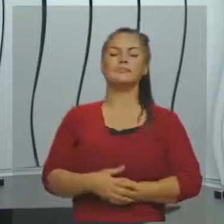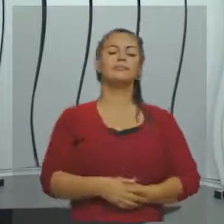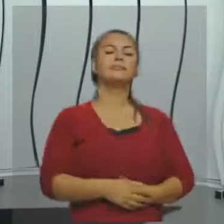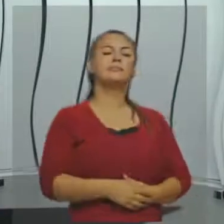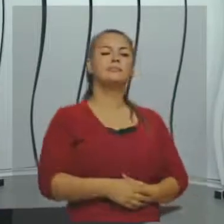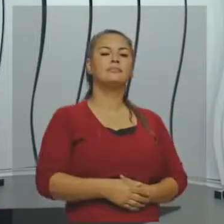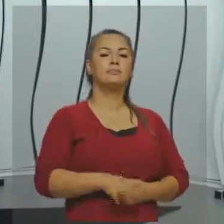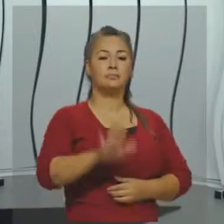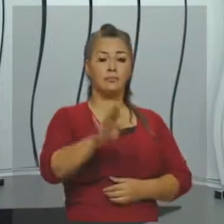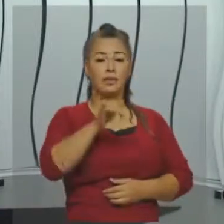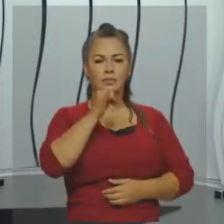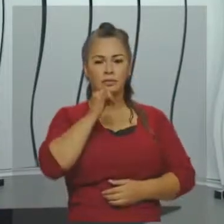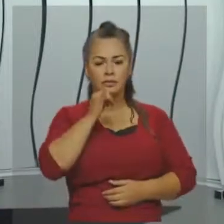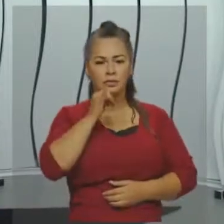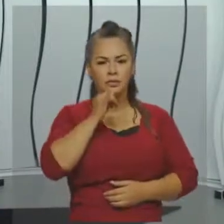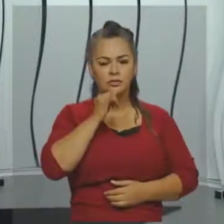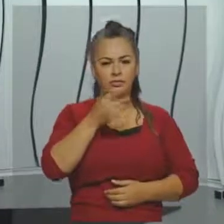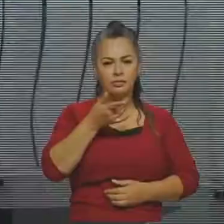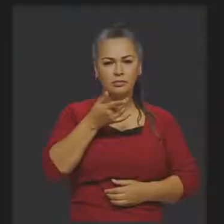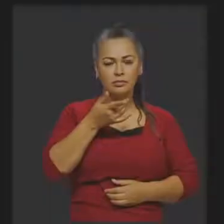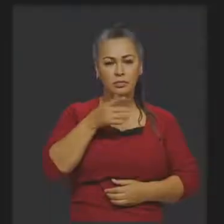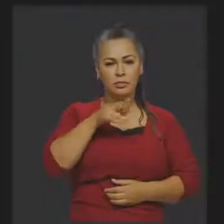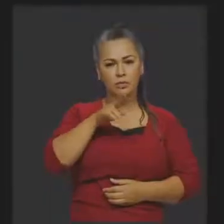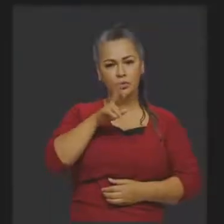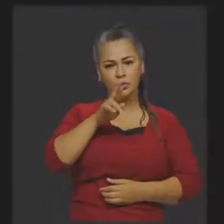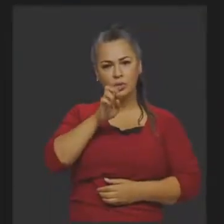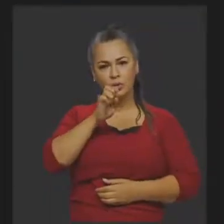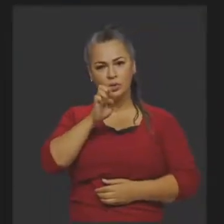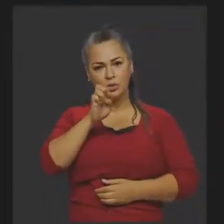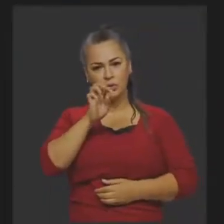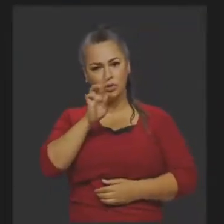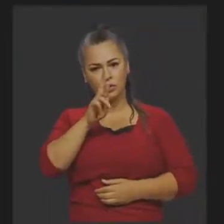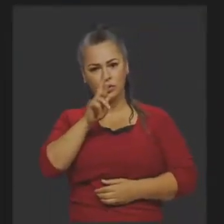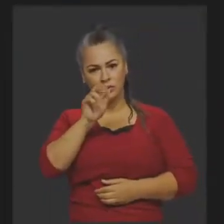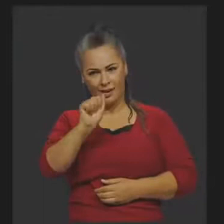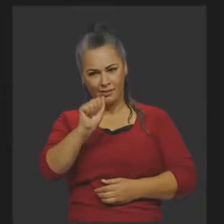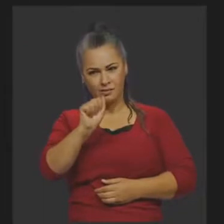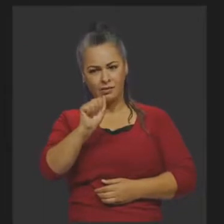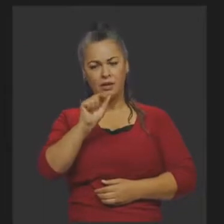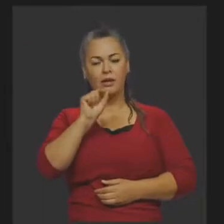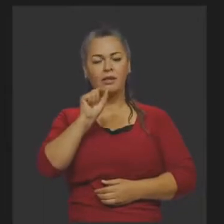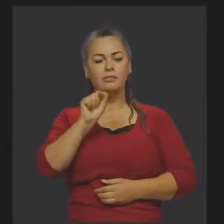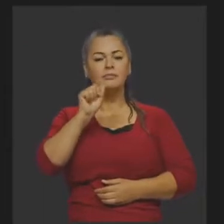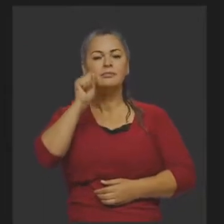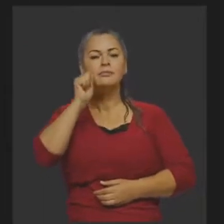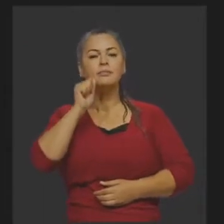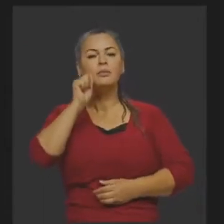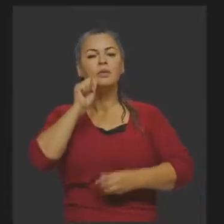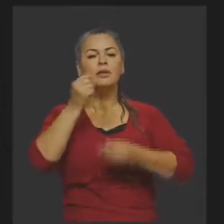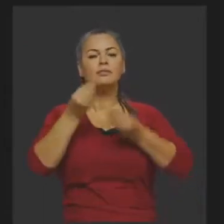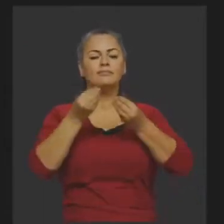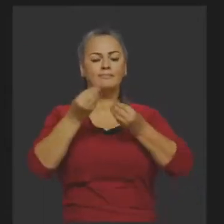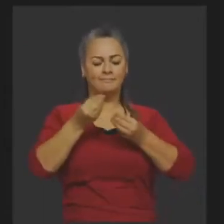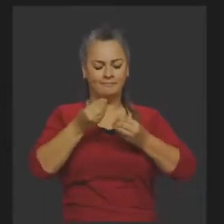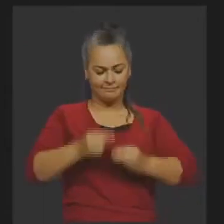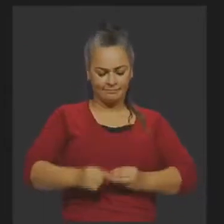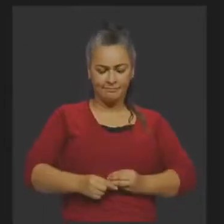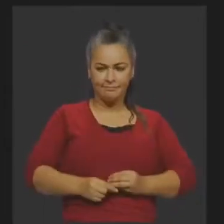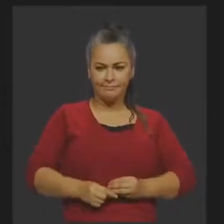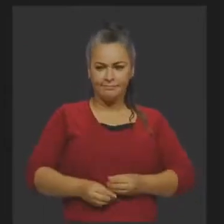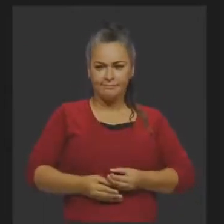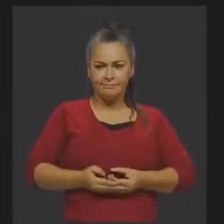Na mulher, basicamente, a uretra faz parte apenas do sistema urinário. Ou